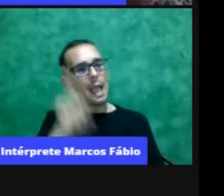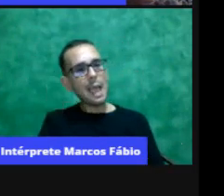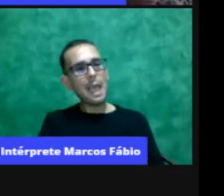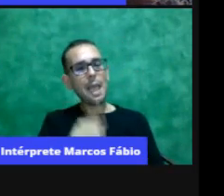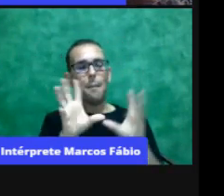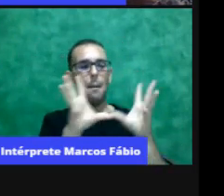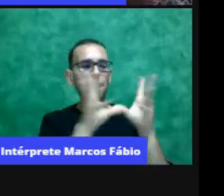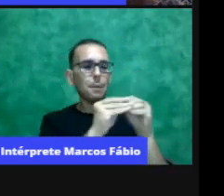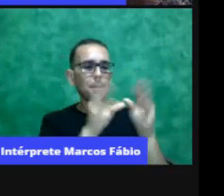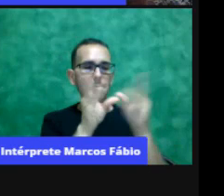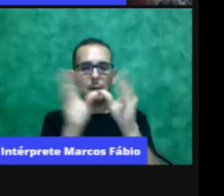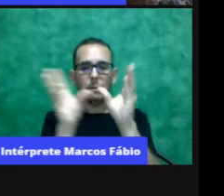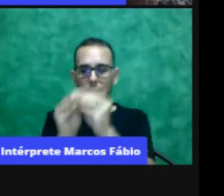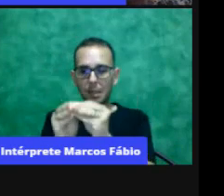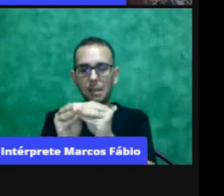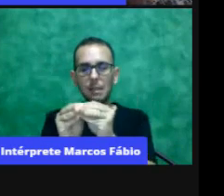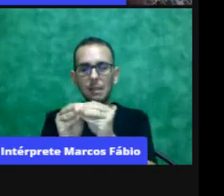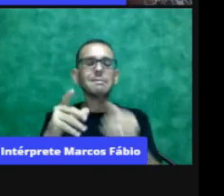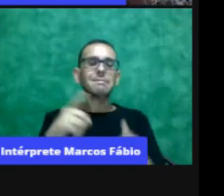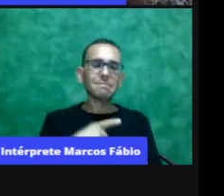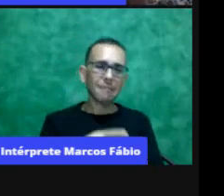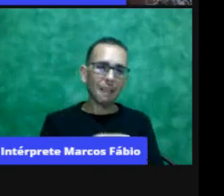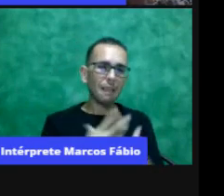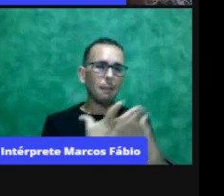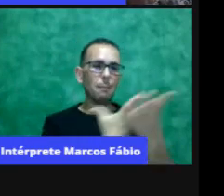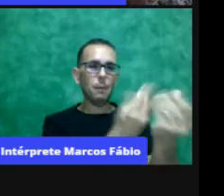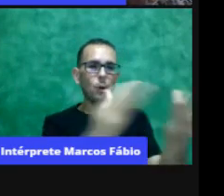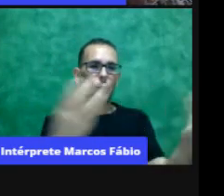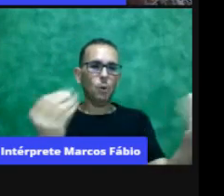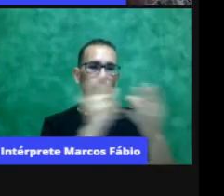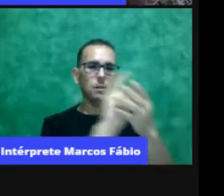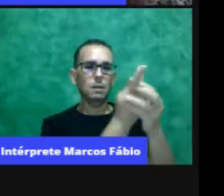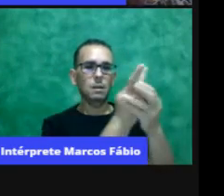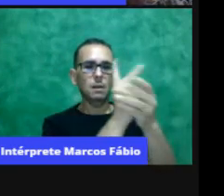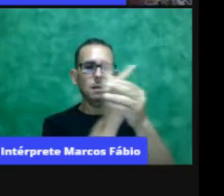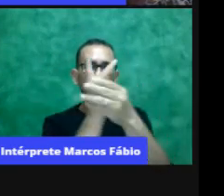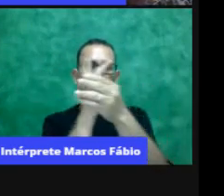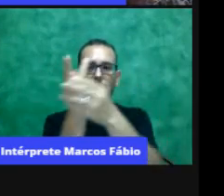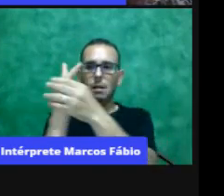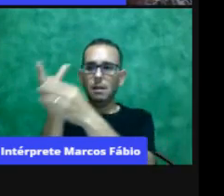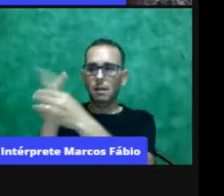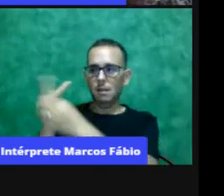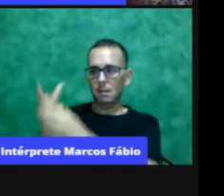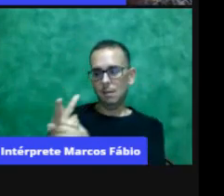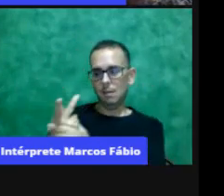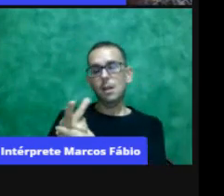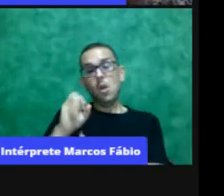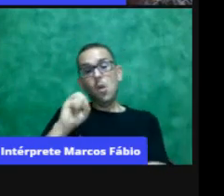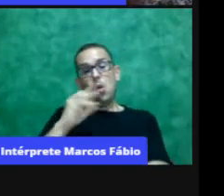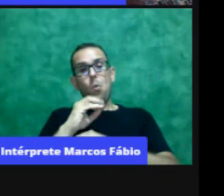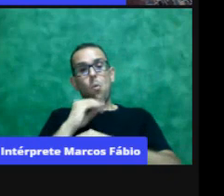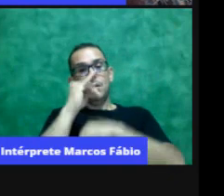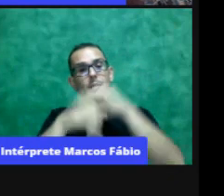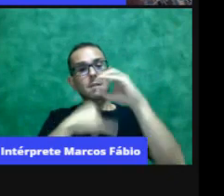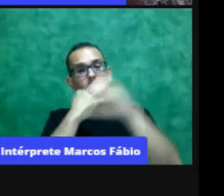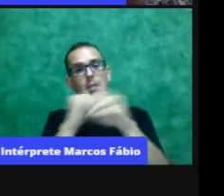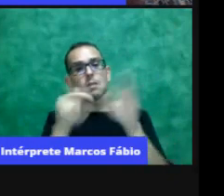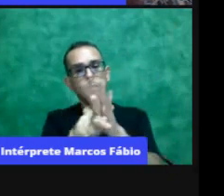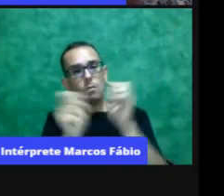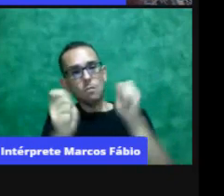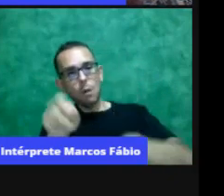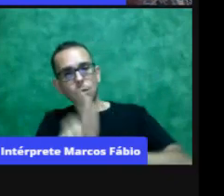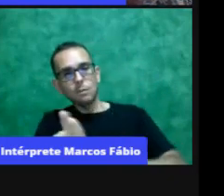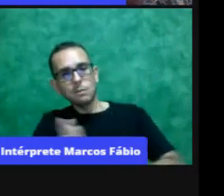trazer uma série de aplicativos, de plataformas que vocês podem utilizar, né, para